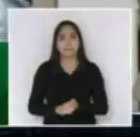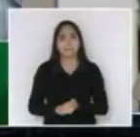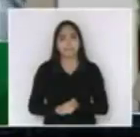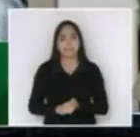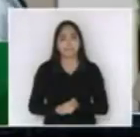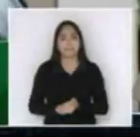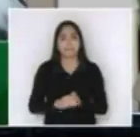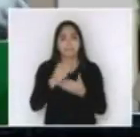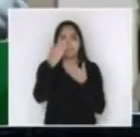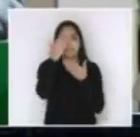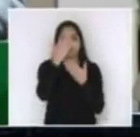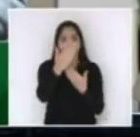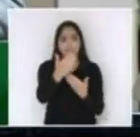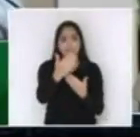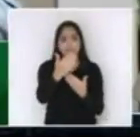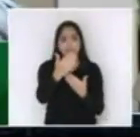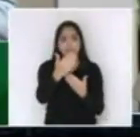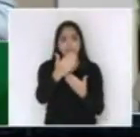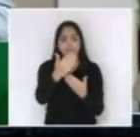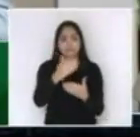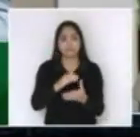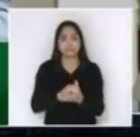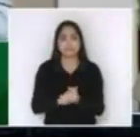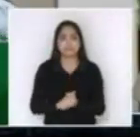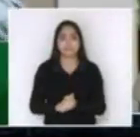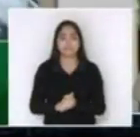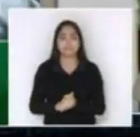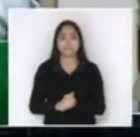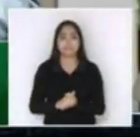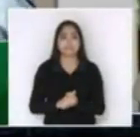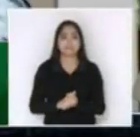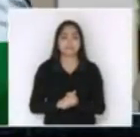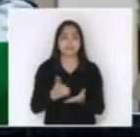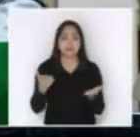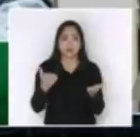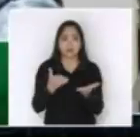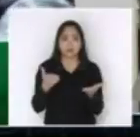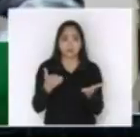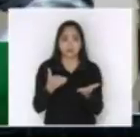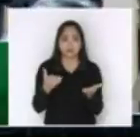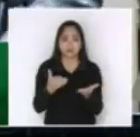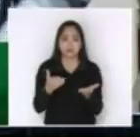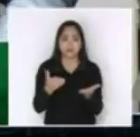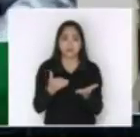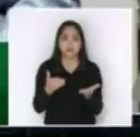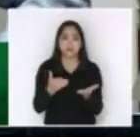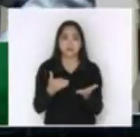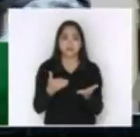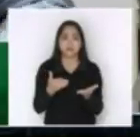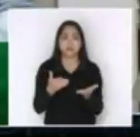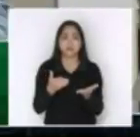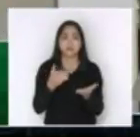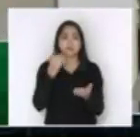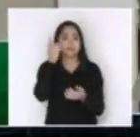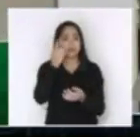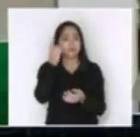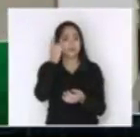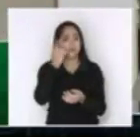Obrigado, deputado Ismael. Ainda em breves comunicações, com a palavra o